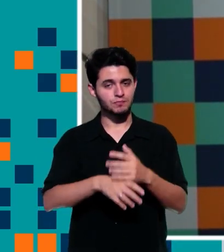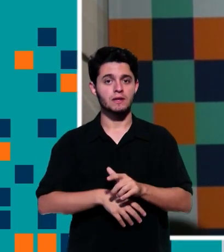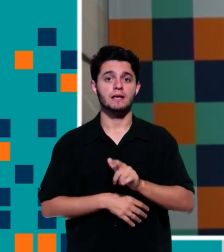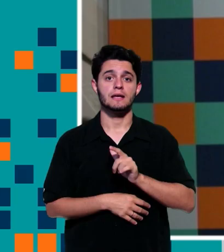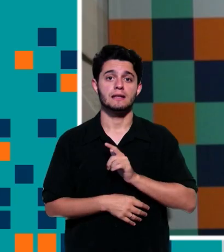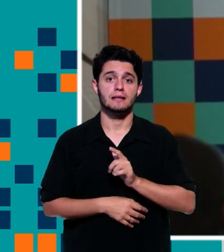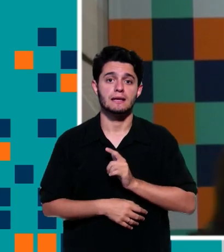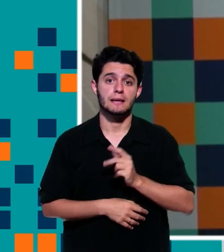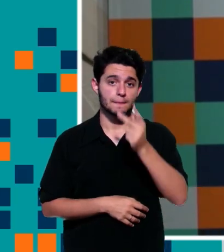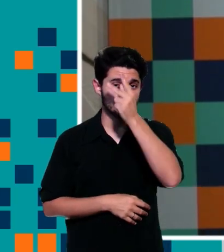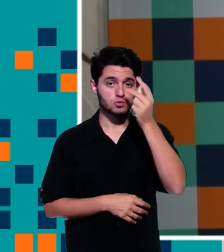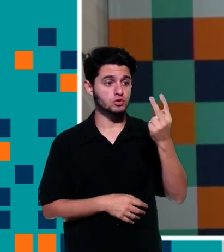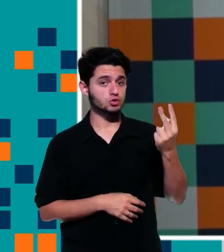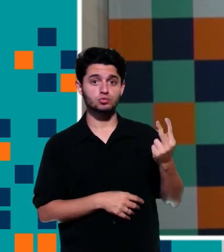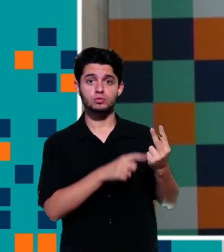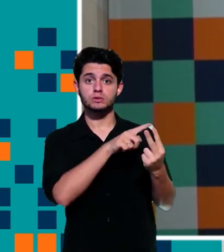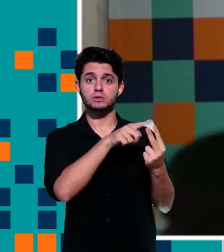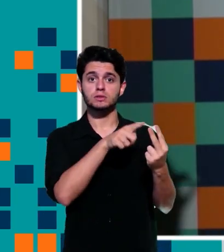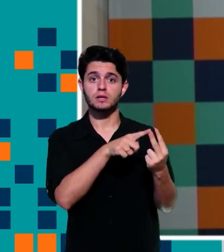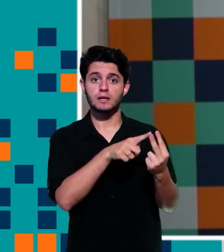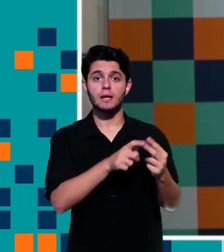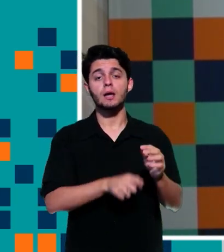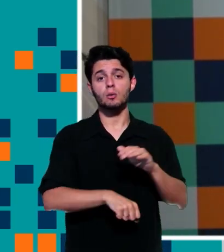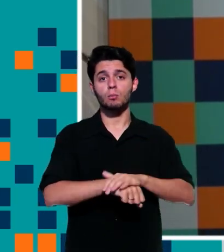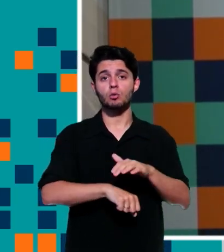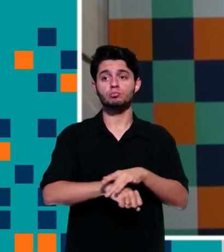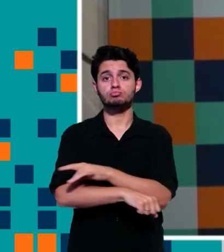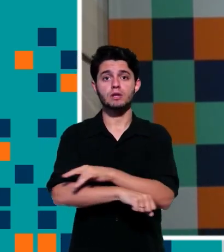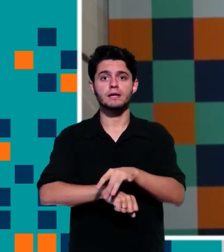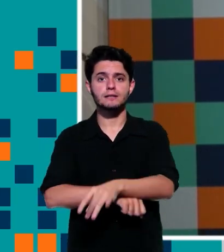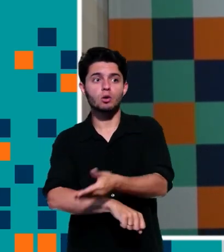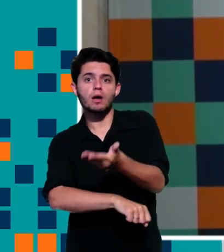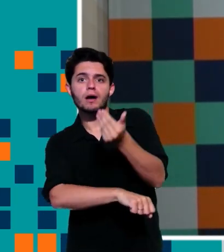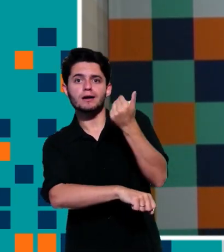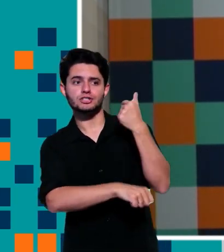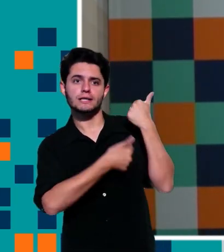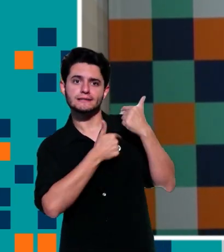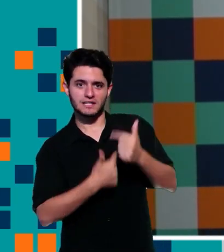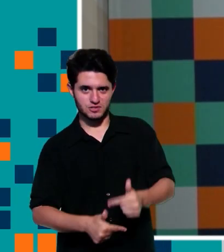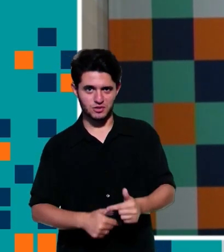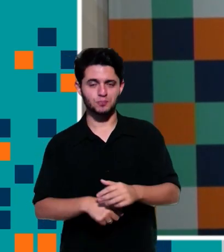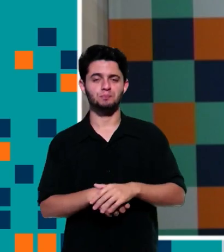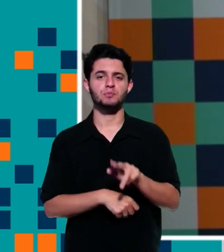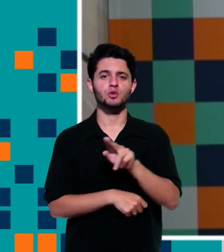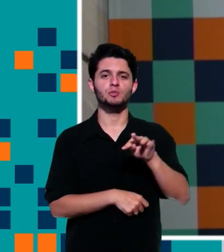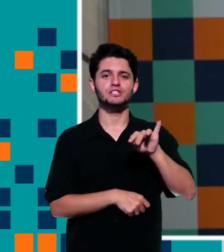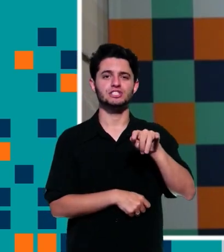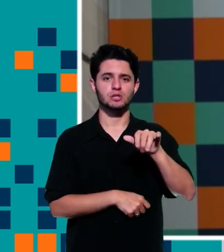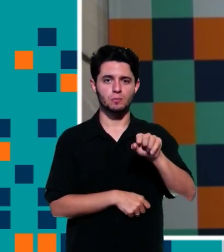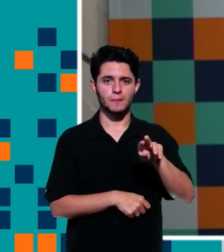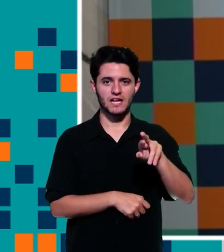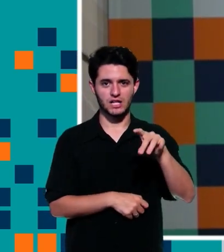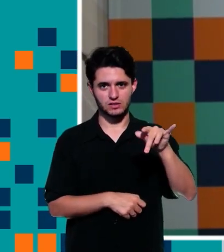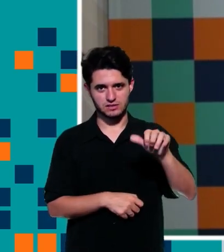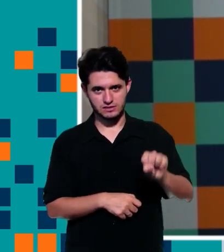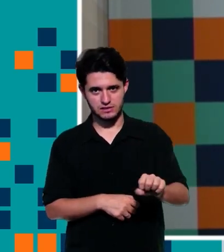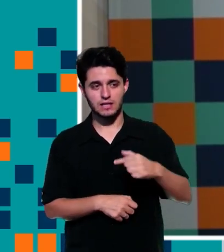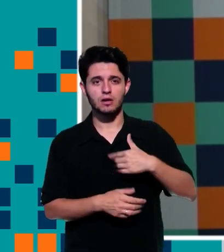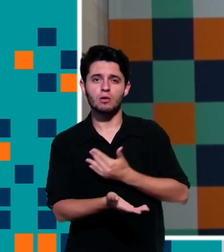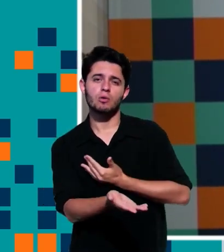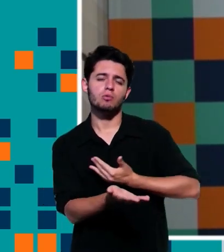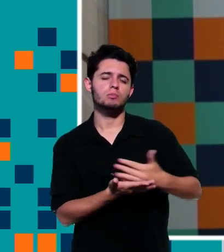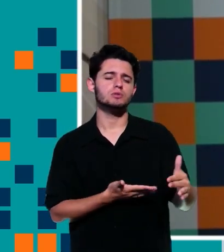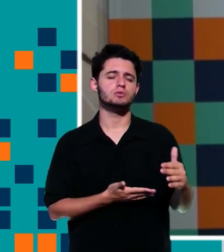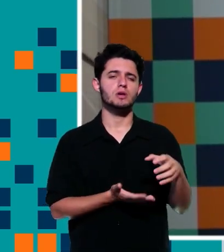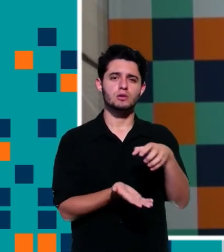dois exponentes da arquitetura contemporânea. Tiago Bernardes, que iniciou sua jornada no escritório do pai, motivação que o levou a